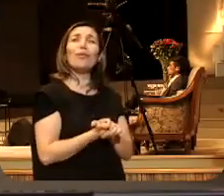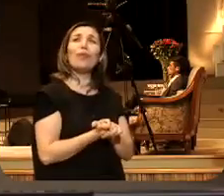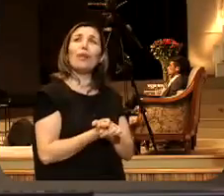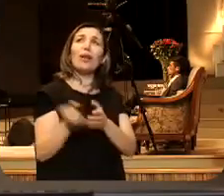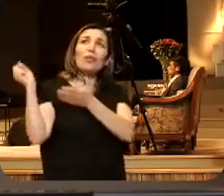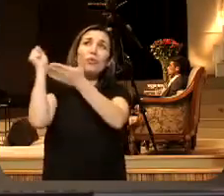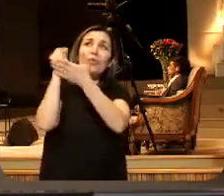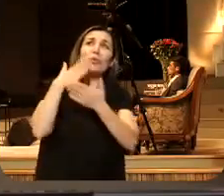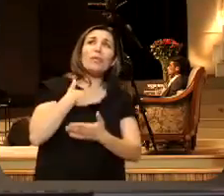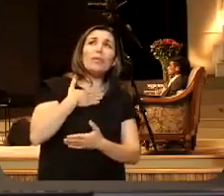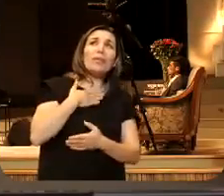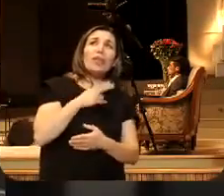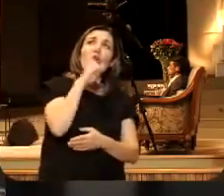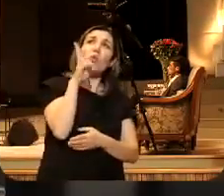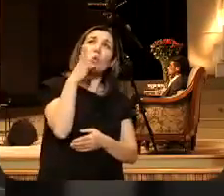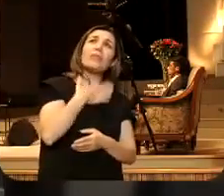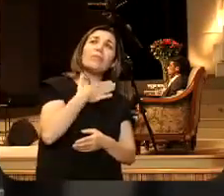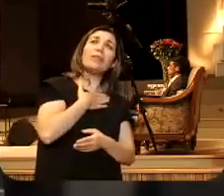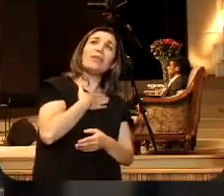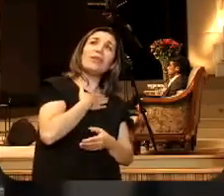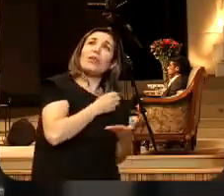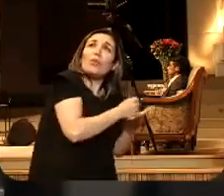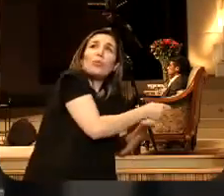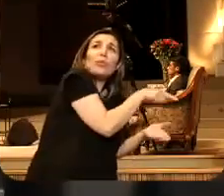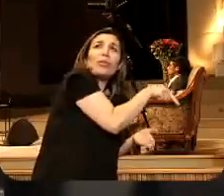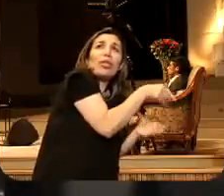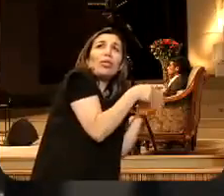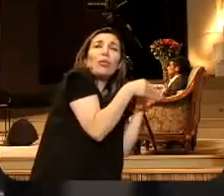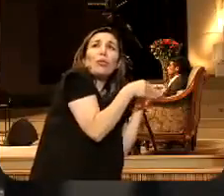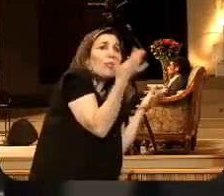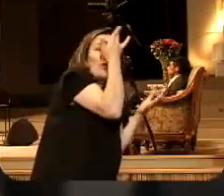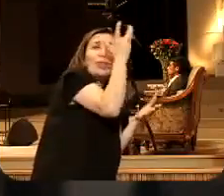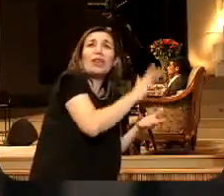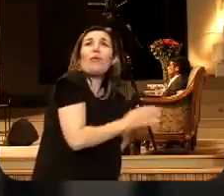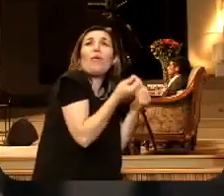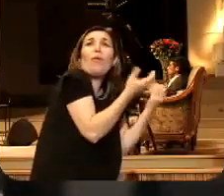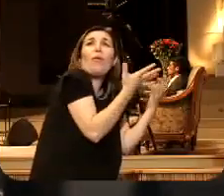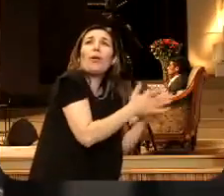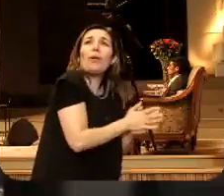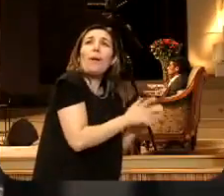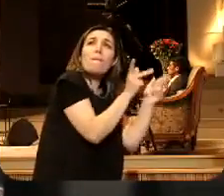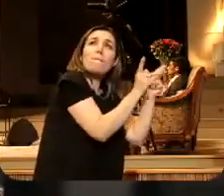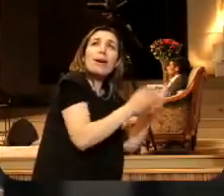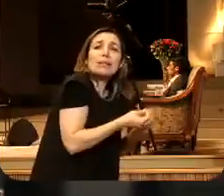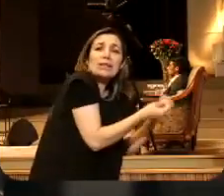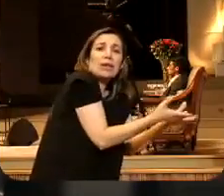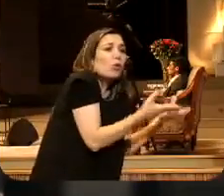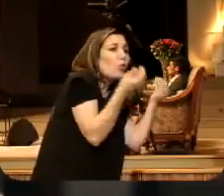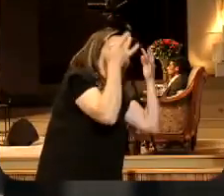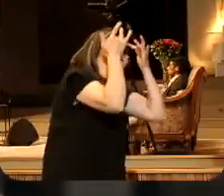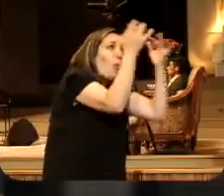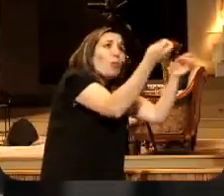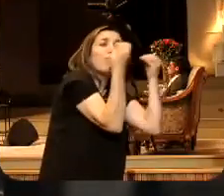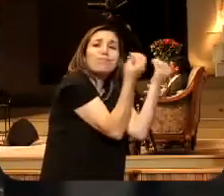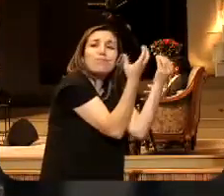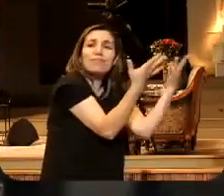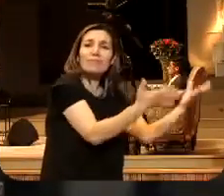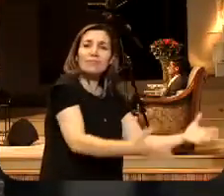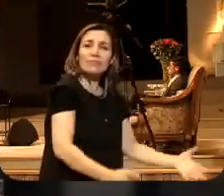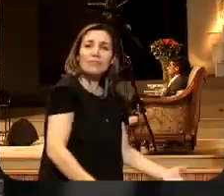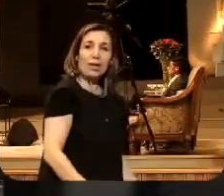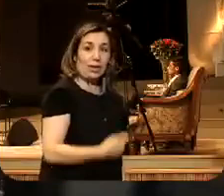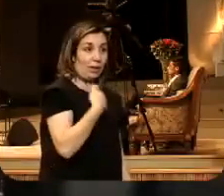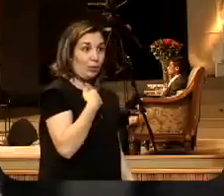como o Senhor quer me usar aqui? Traga consolo, traga alívio, traga paz, isso em meu coração.